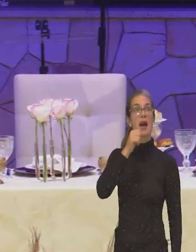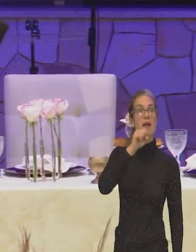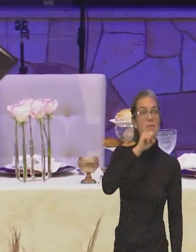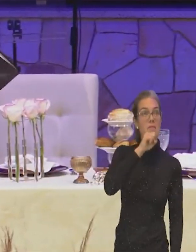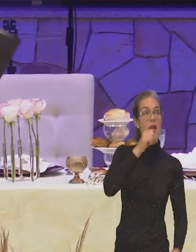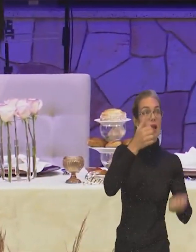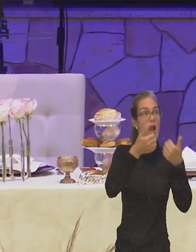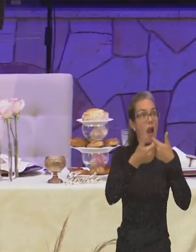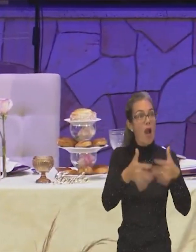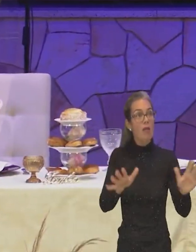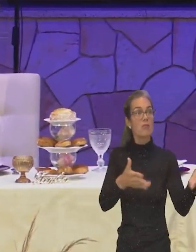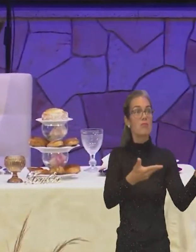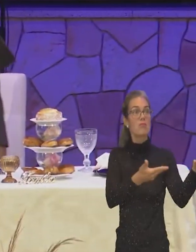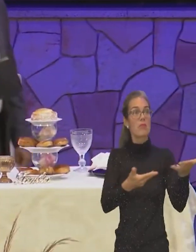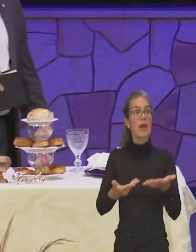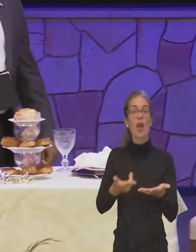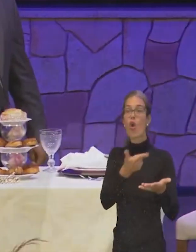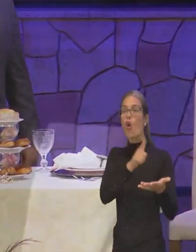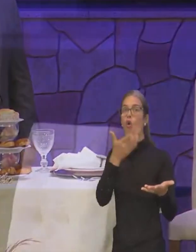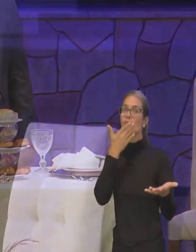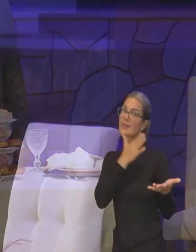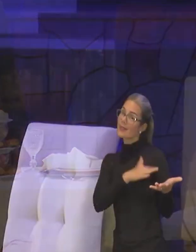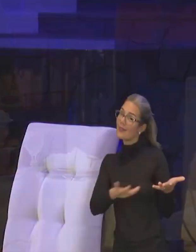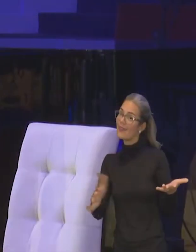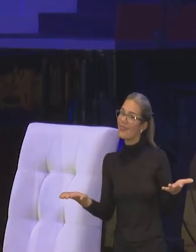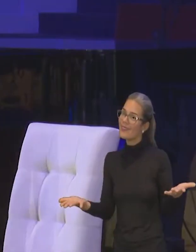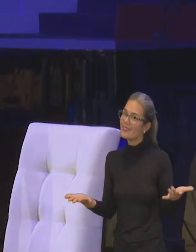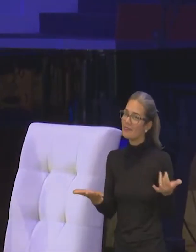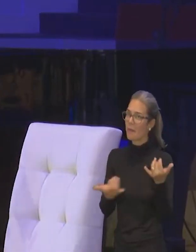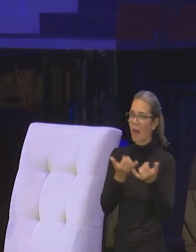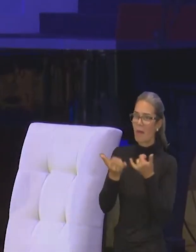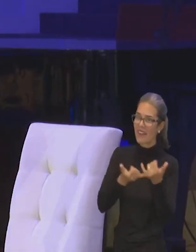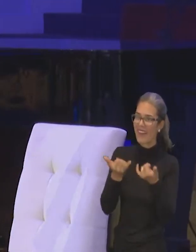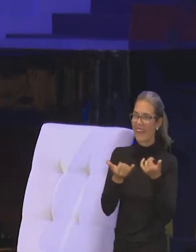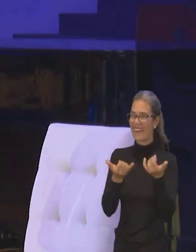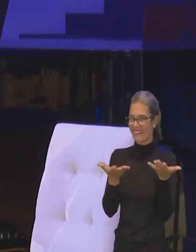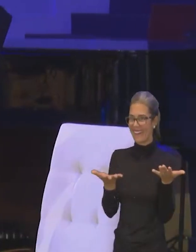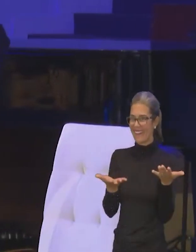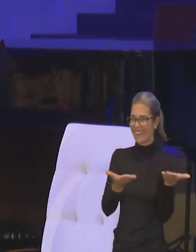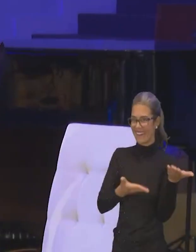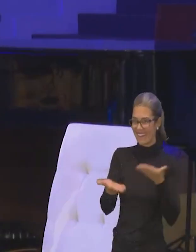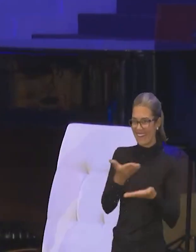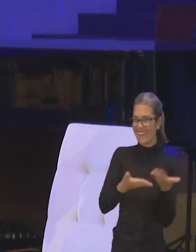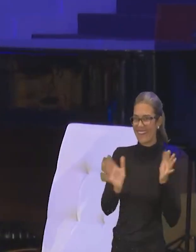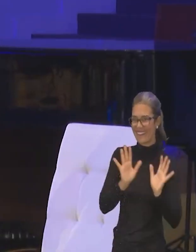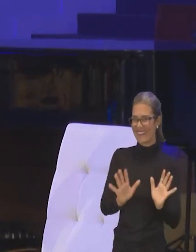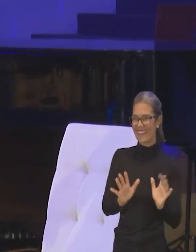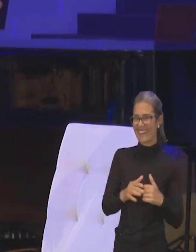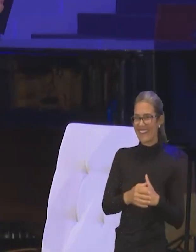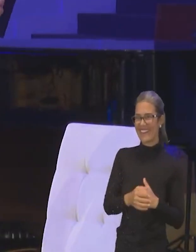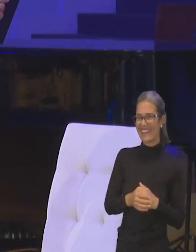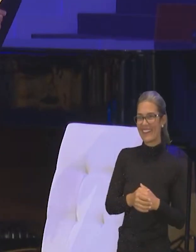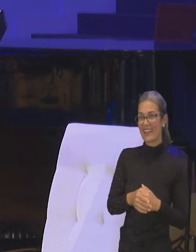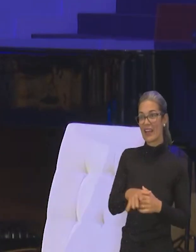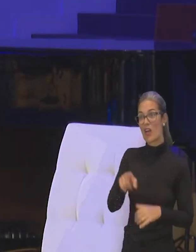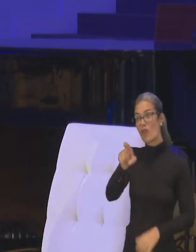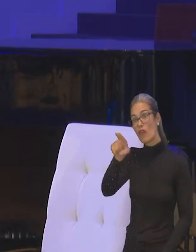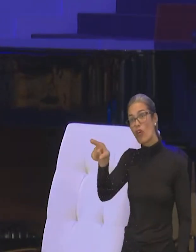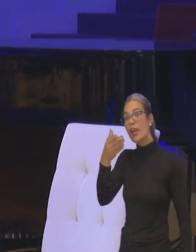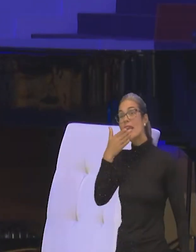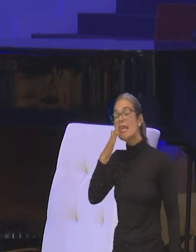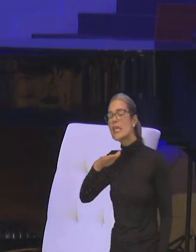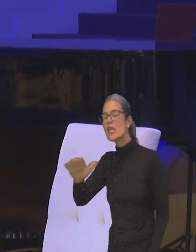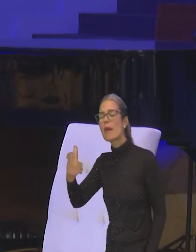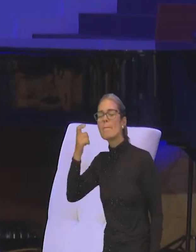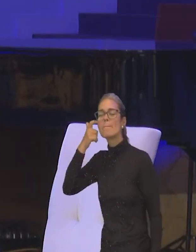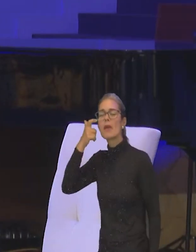sua casa para receber outras crianças. Gostaria de encorajar as crianças a pensarem em amigos que moram no